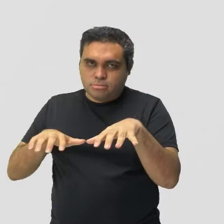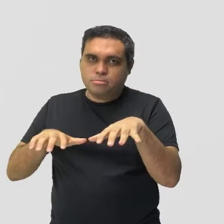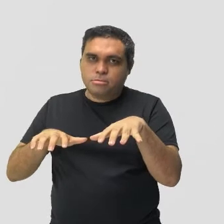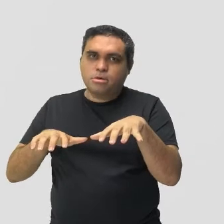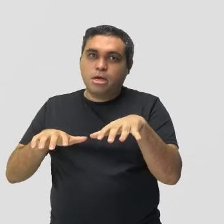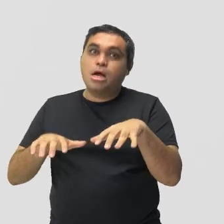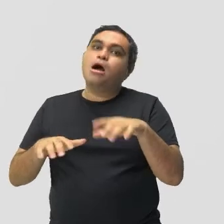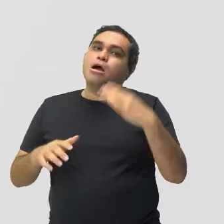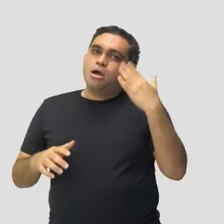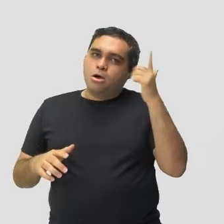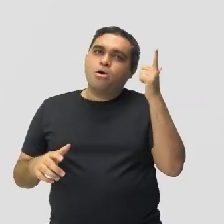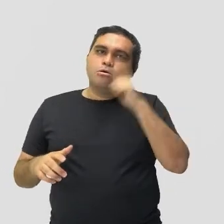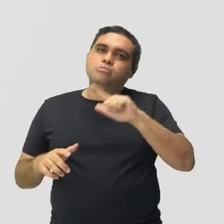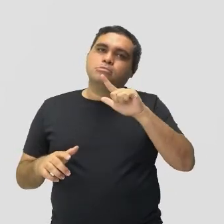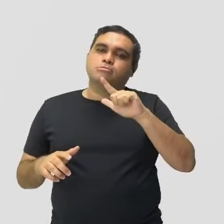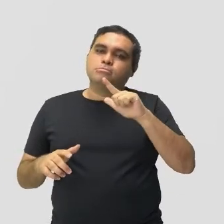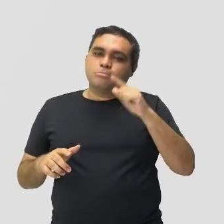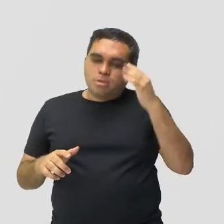poder entendê-lo melhor.